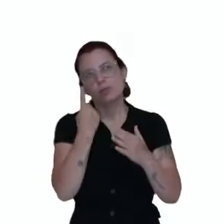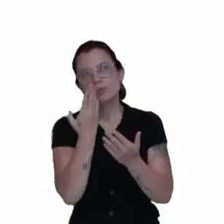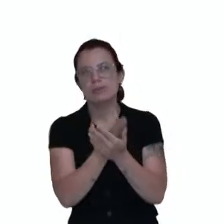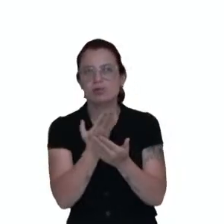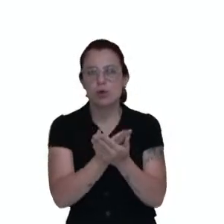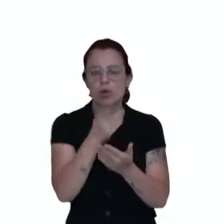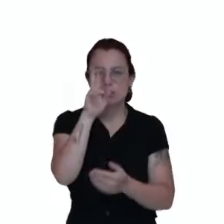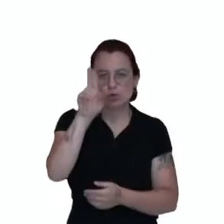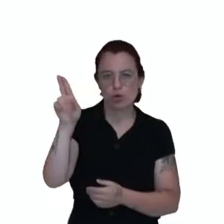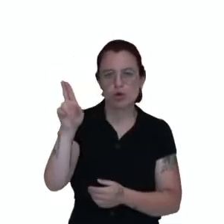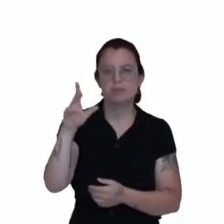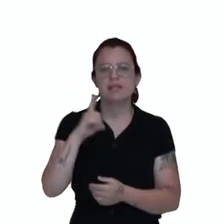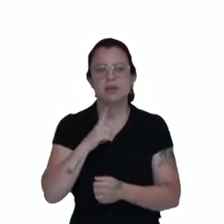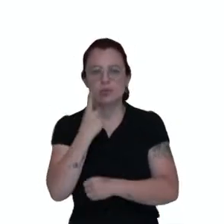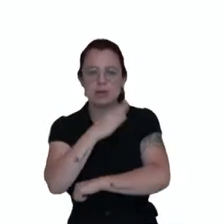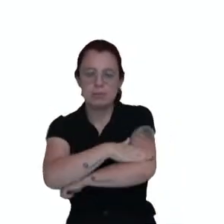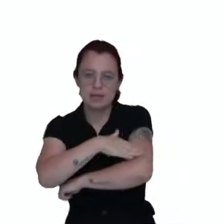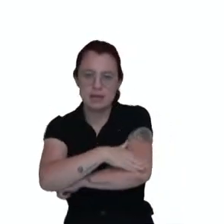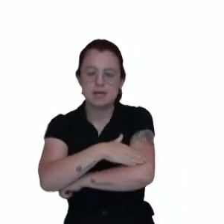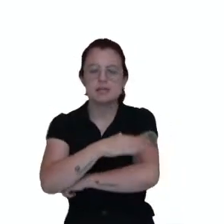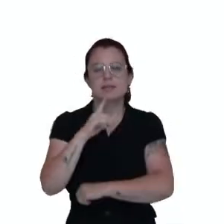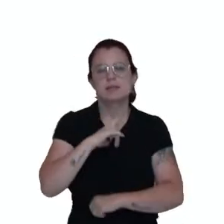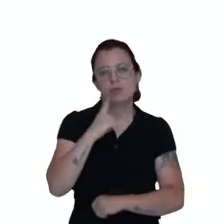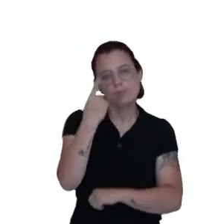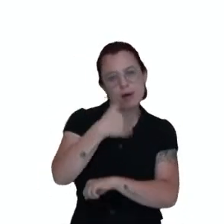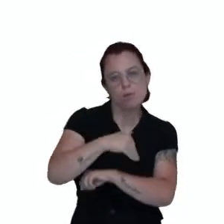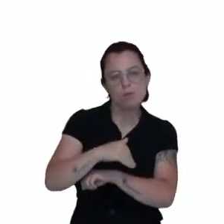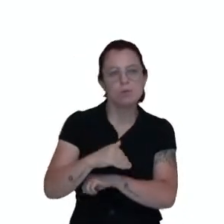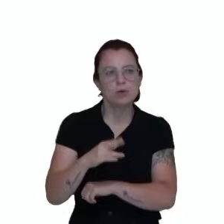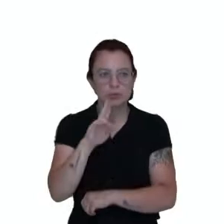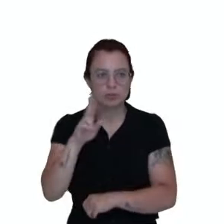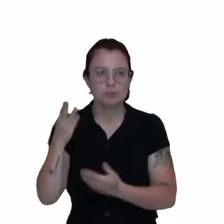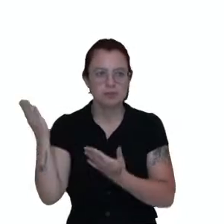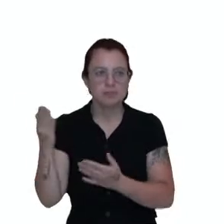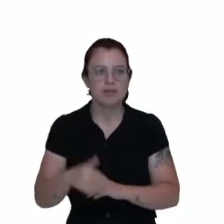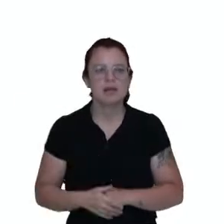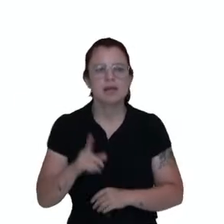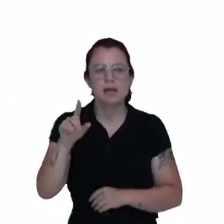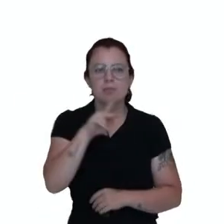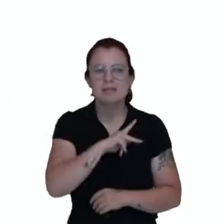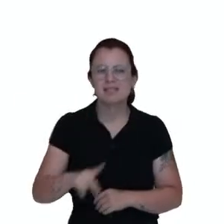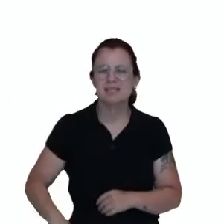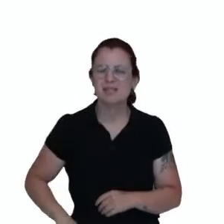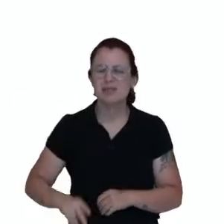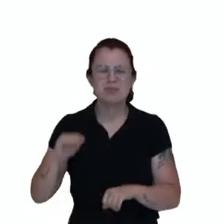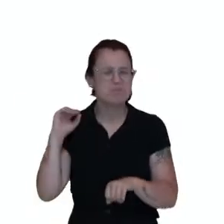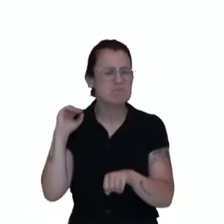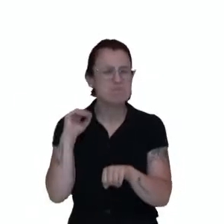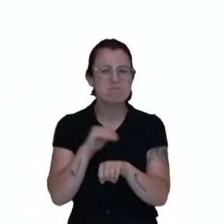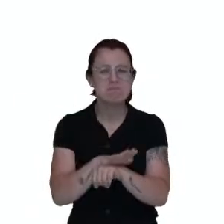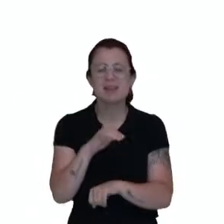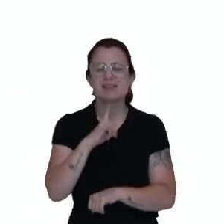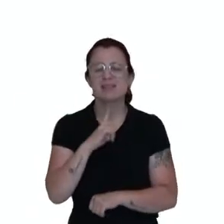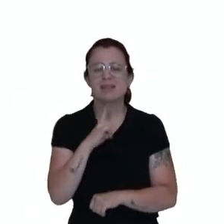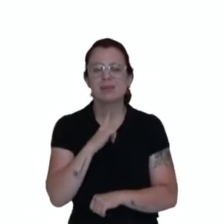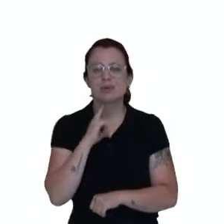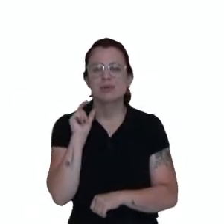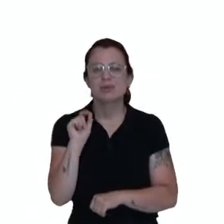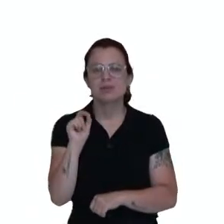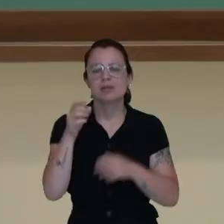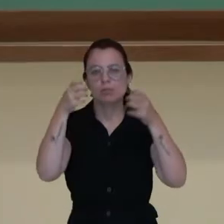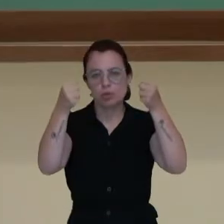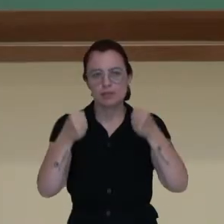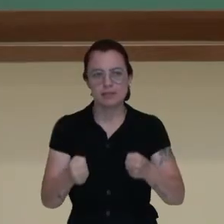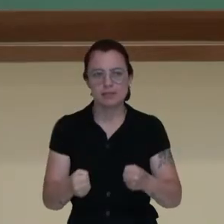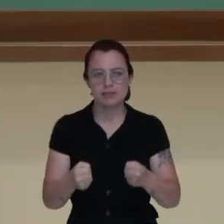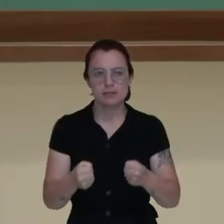né, alguma praça, com o nome Getúlio Vargas. Ele foi o presidente que mais teve no